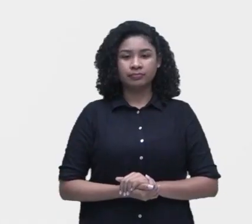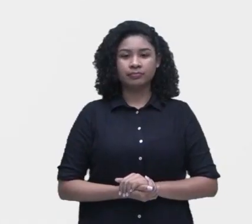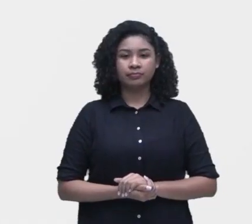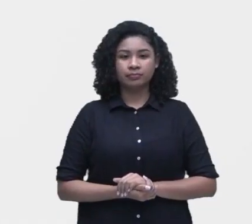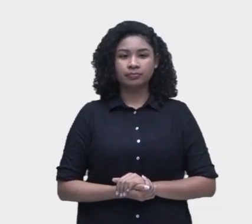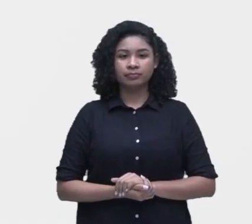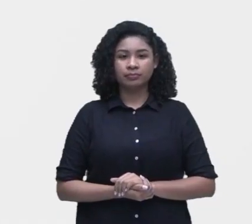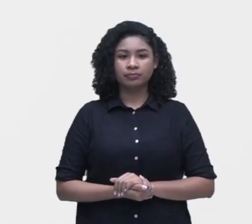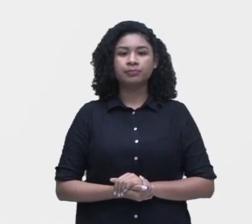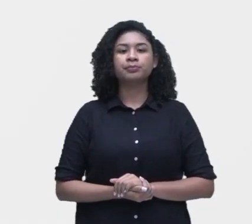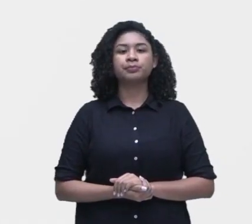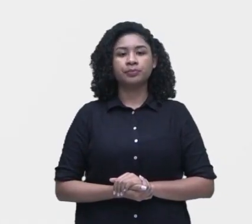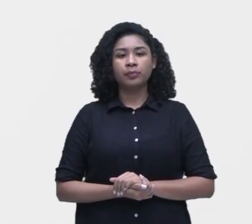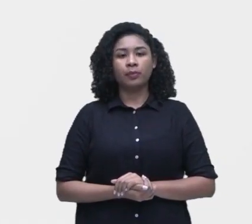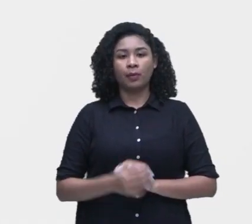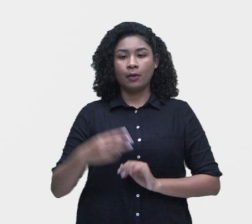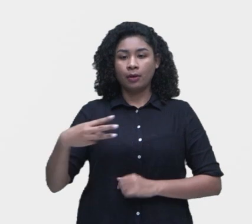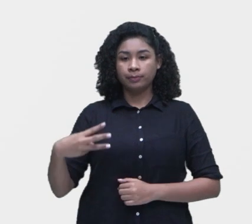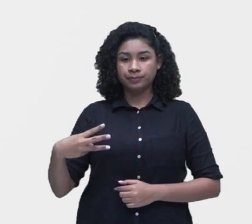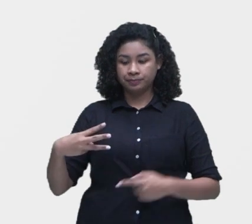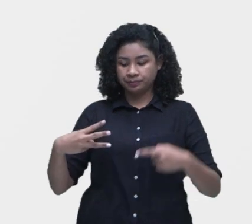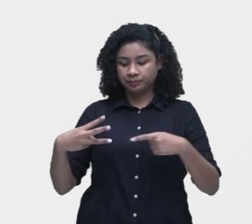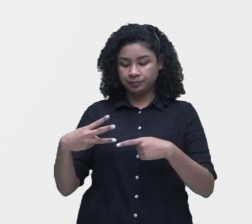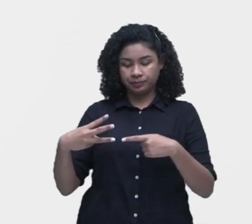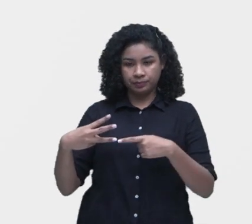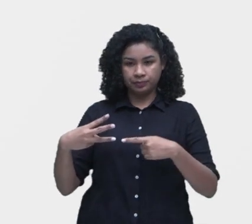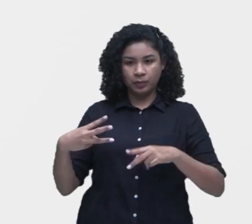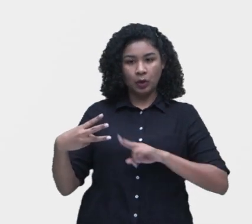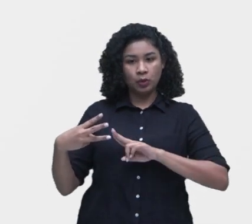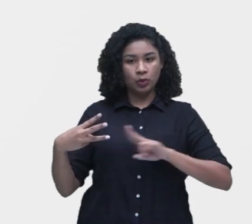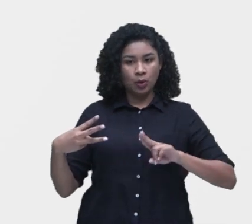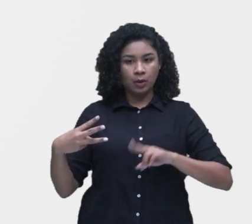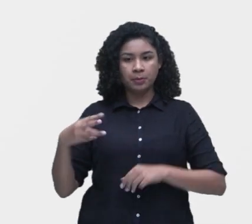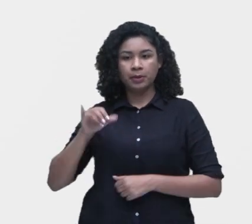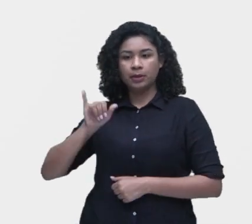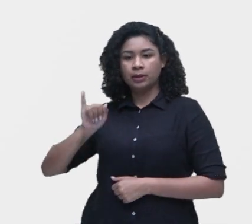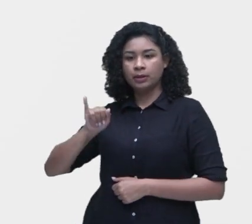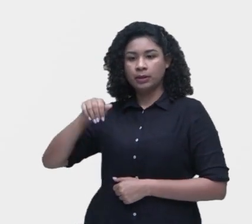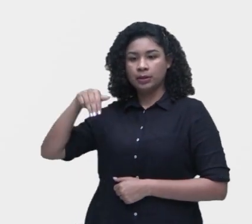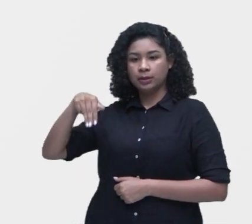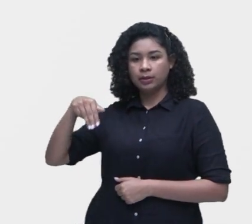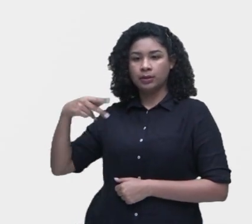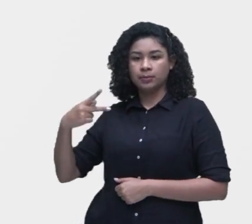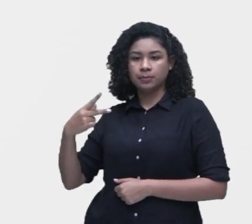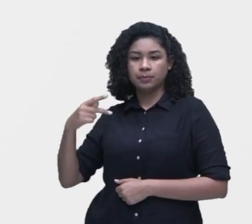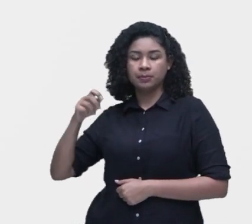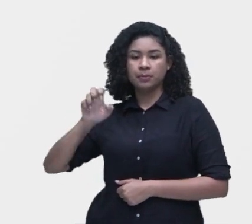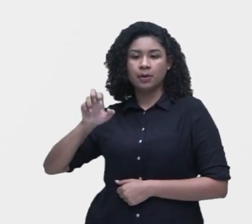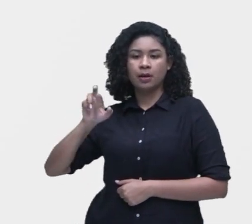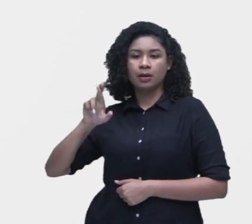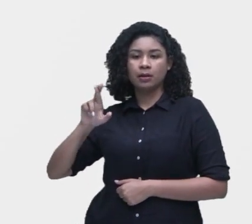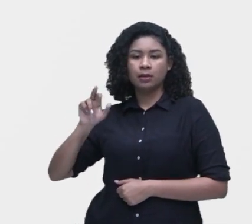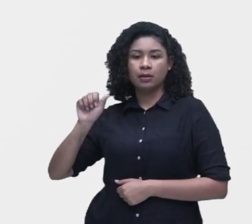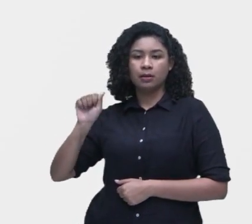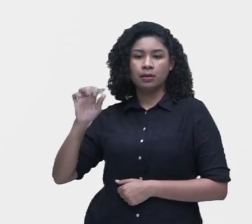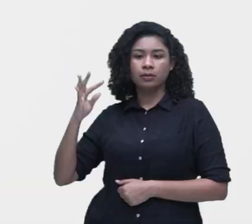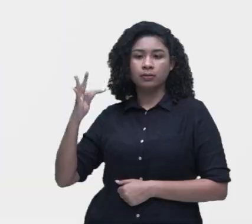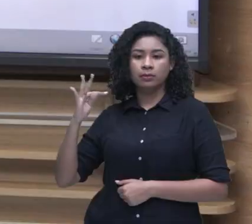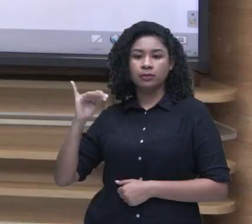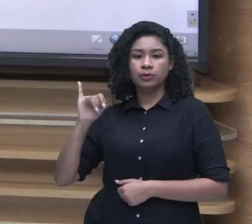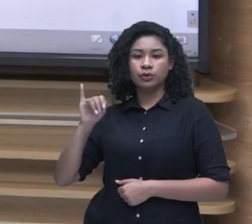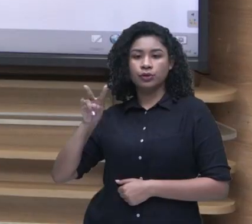Aí temos o modo imperativo. Aqui vem daquela palavra imperar.